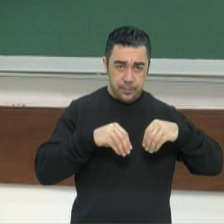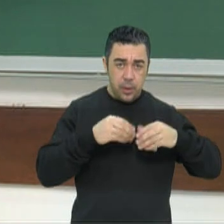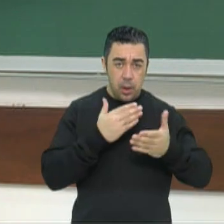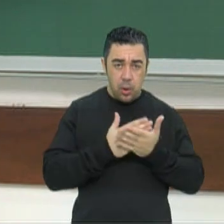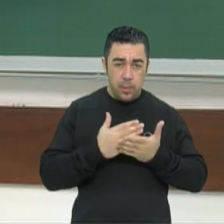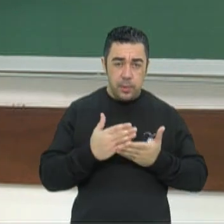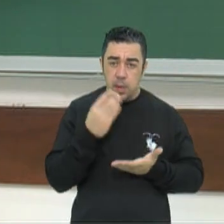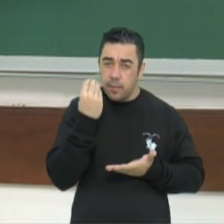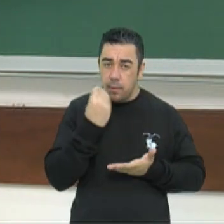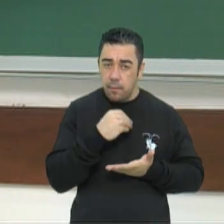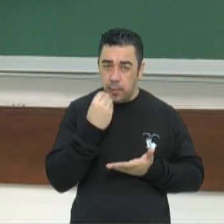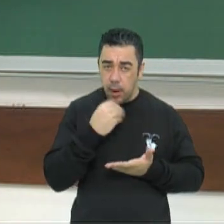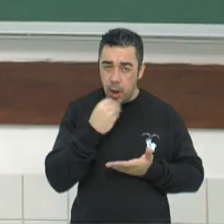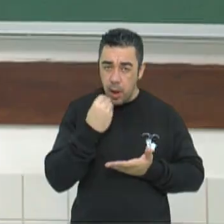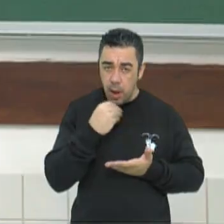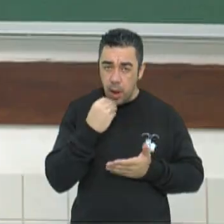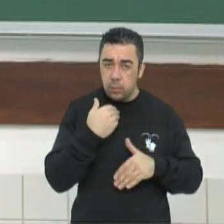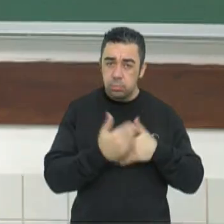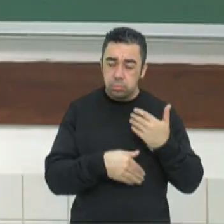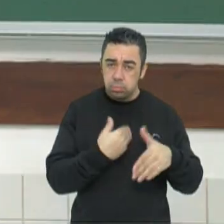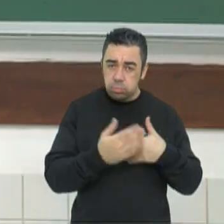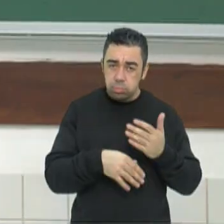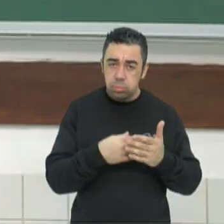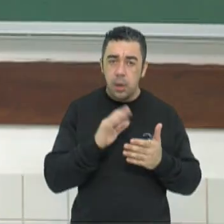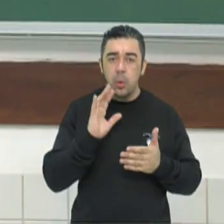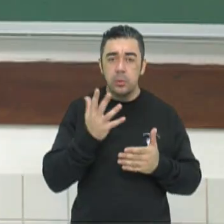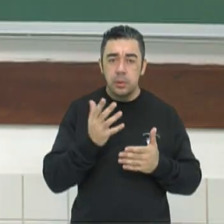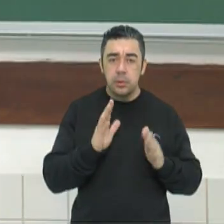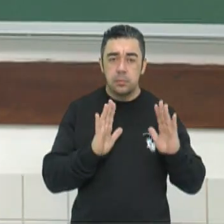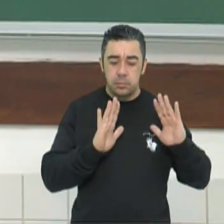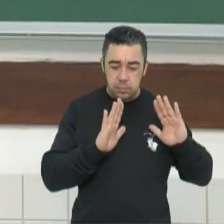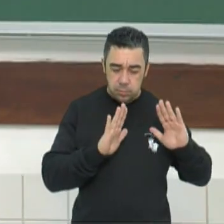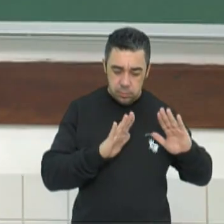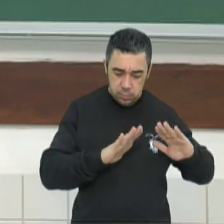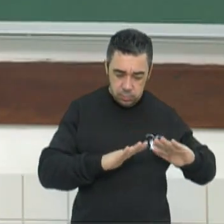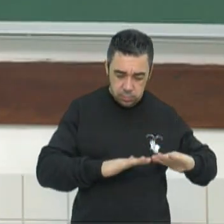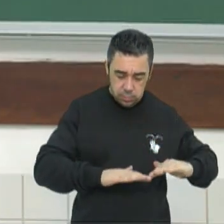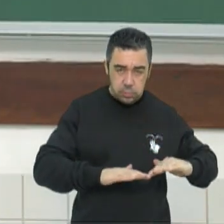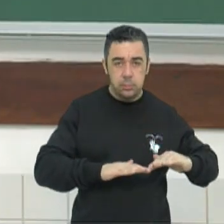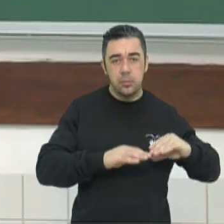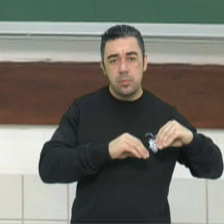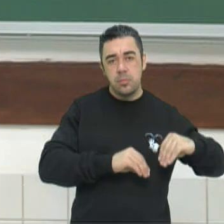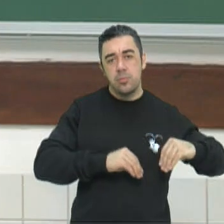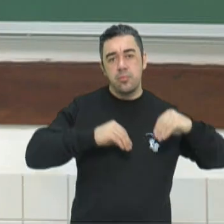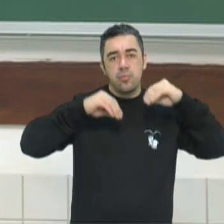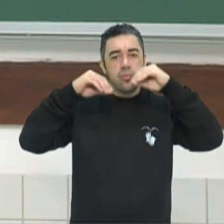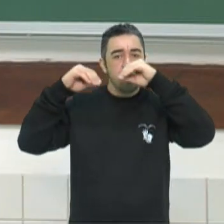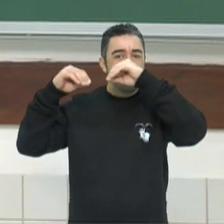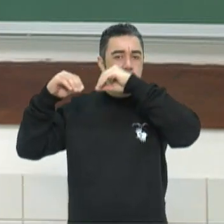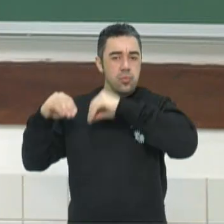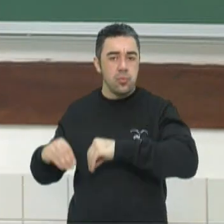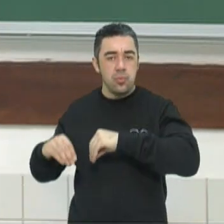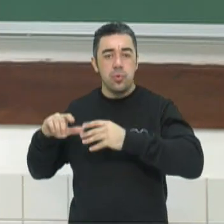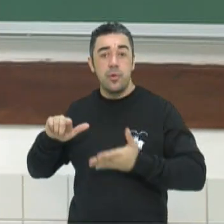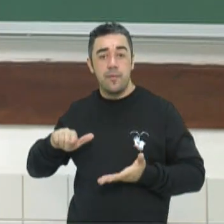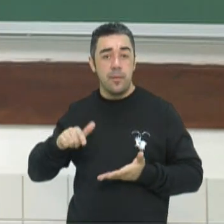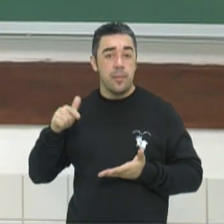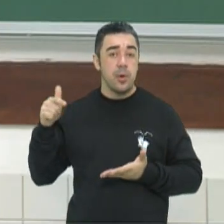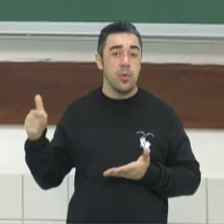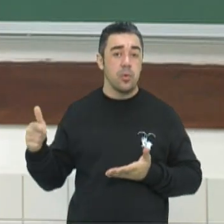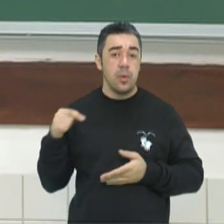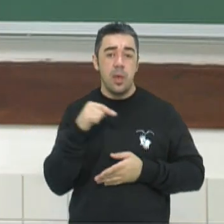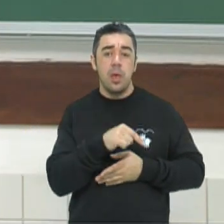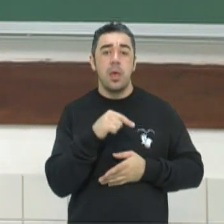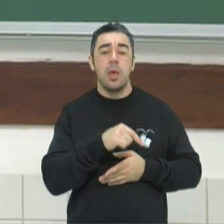de desgaste, de esgotamento. O que eles faziam? Eles iam para outro território para que a terra